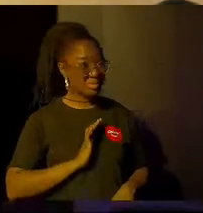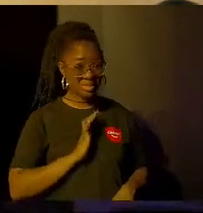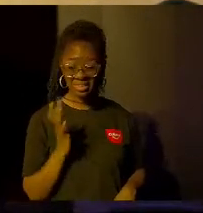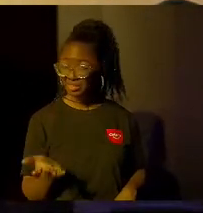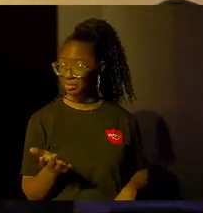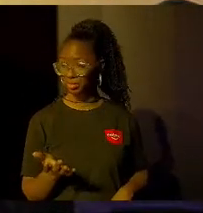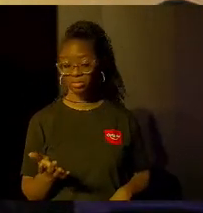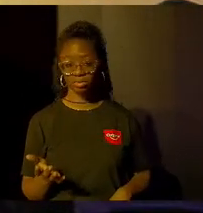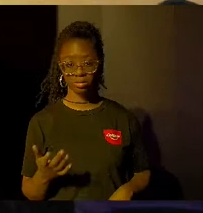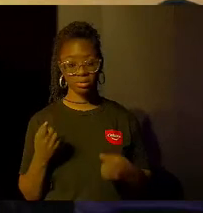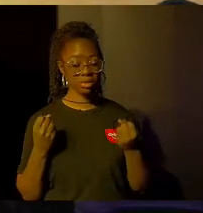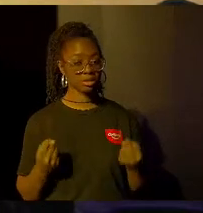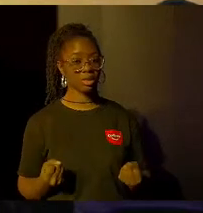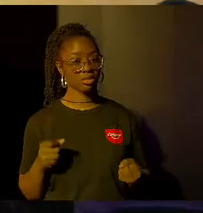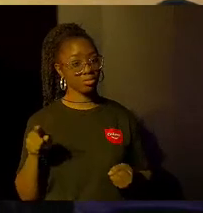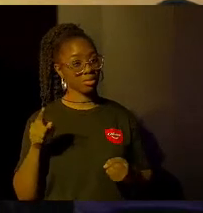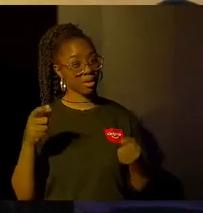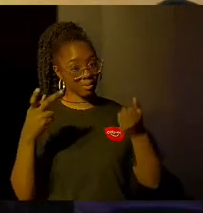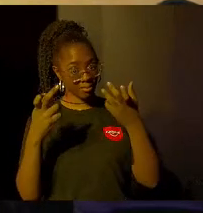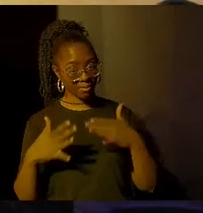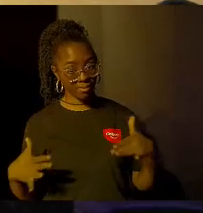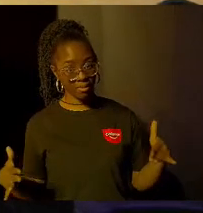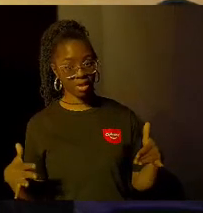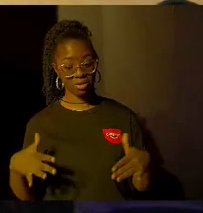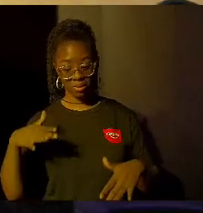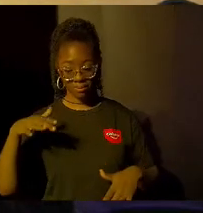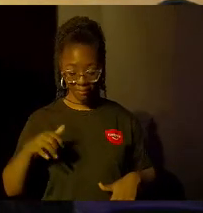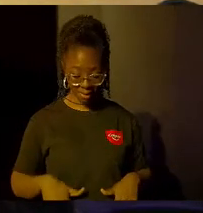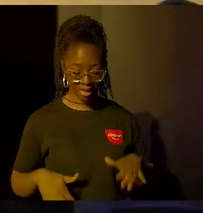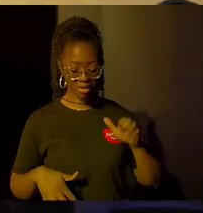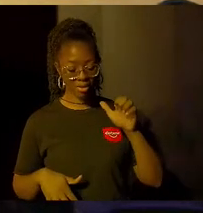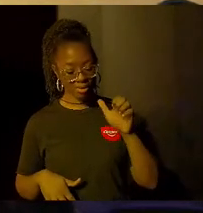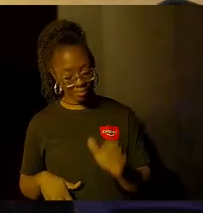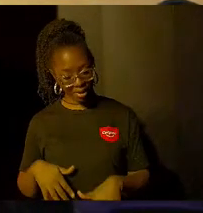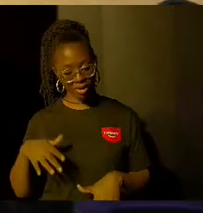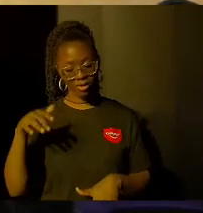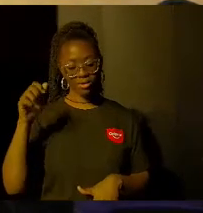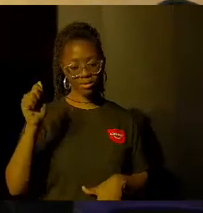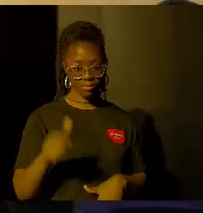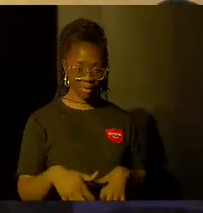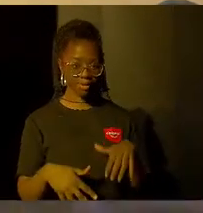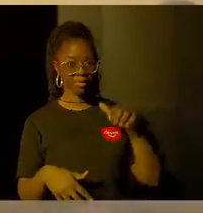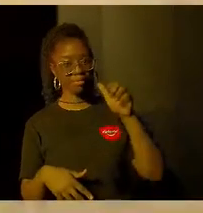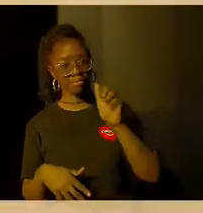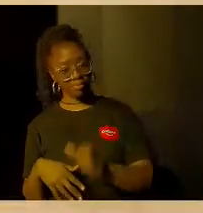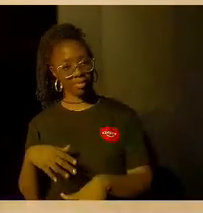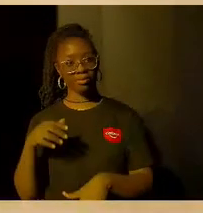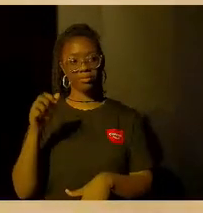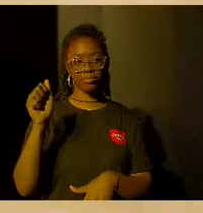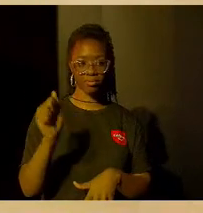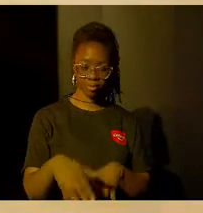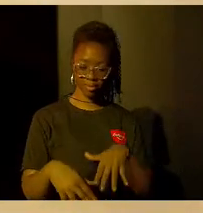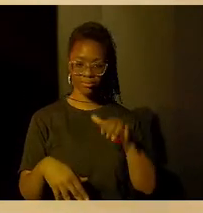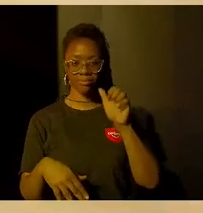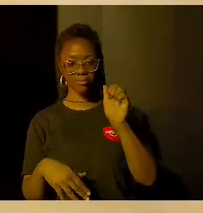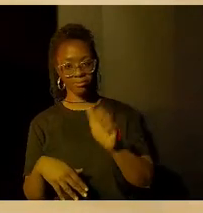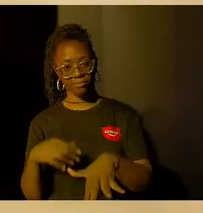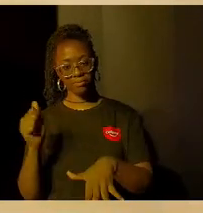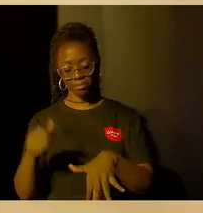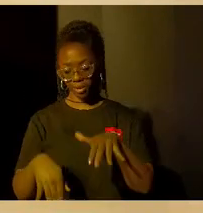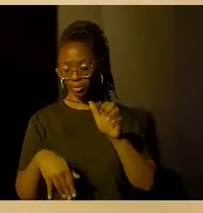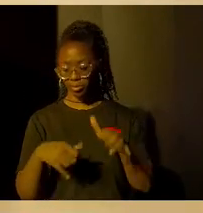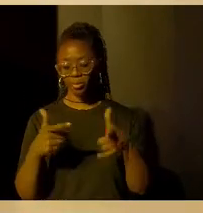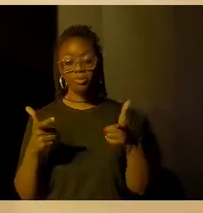porque tua paz é uma paz que macho macho Marcha Marcha Marcha Marcha Marcha